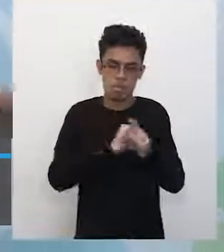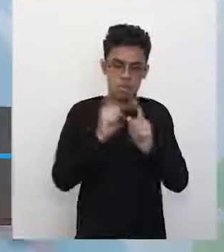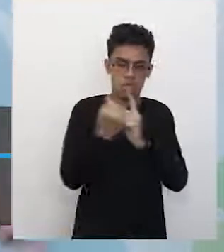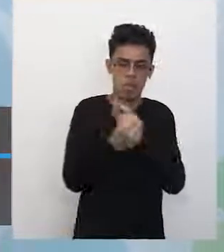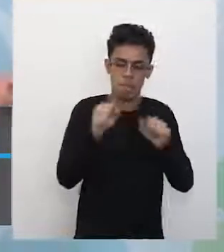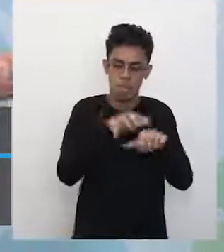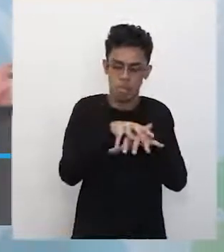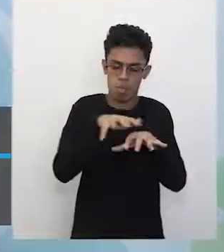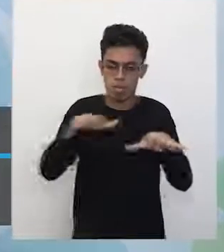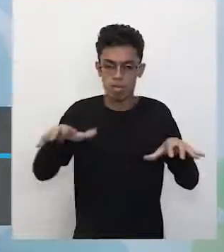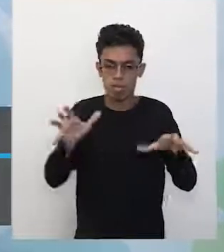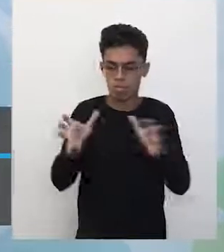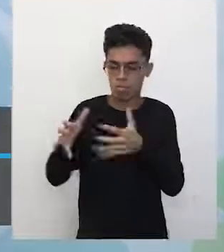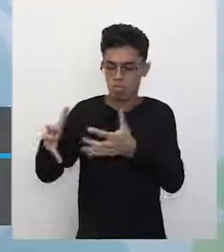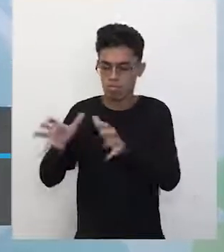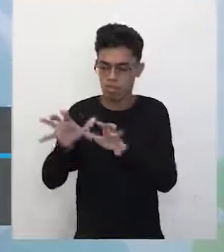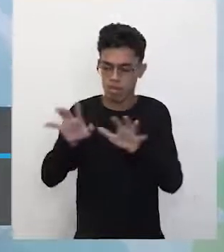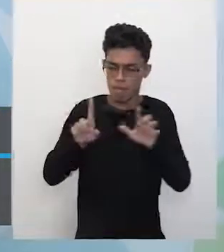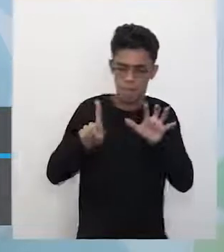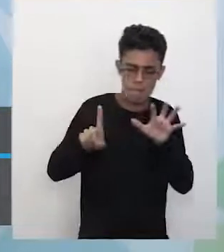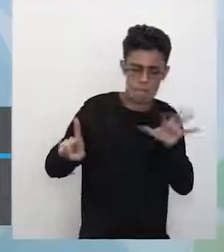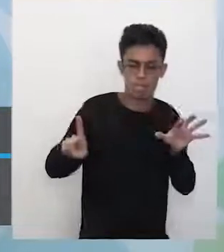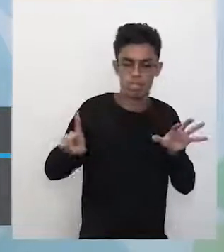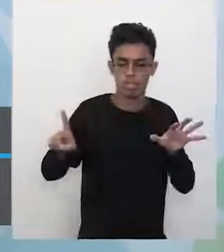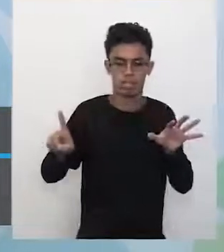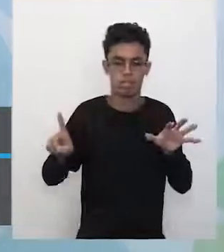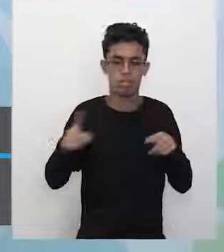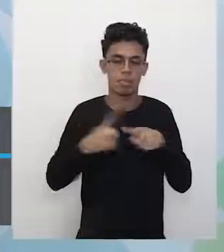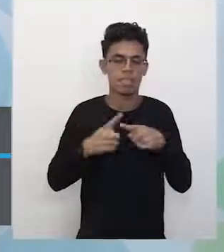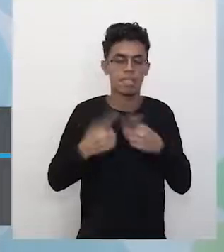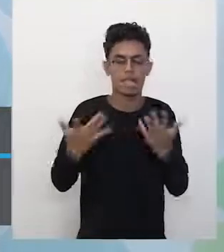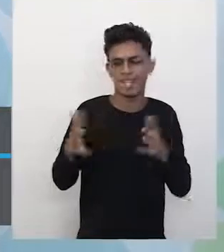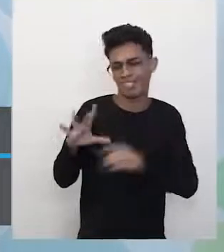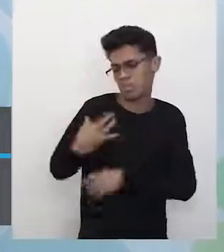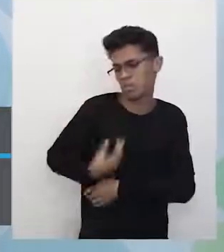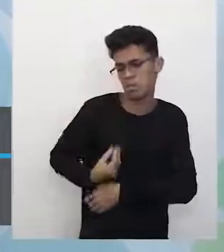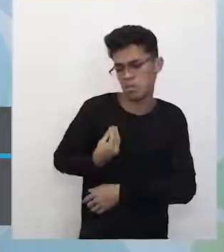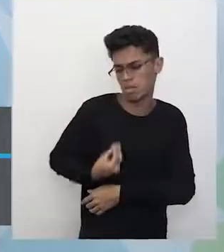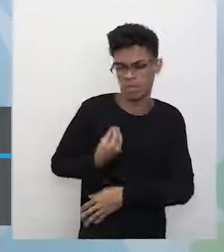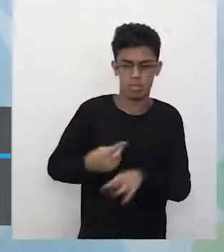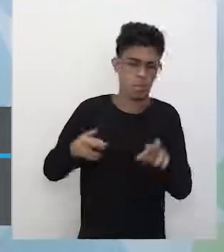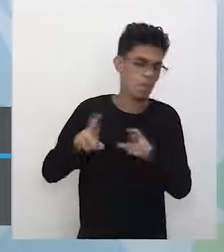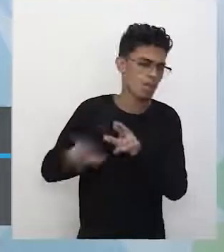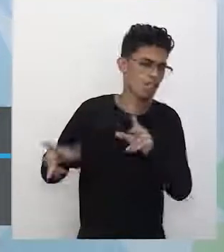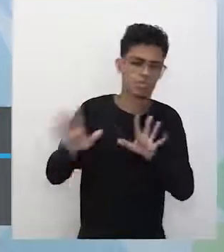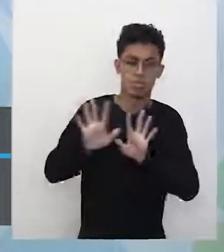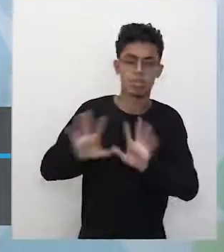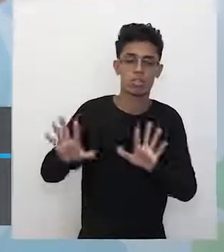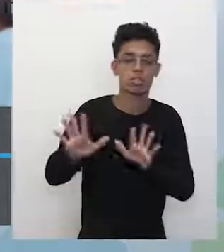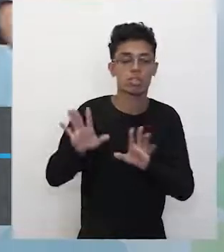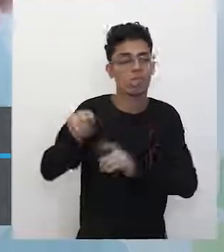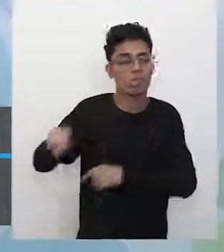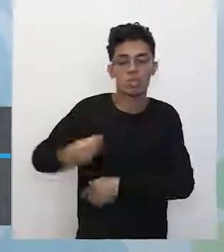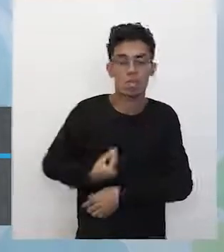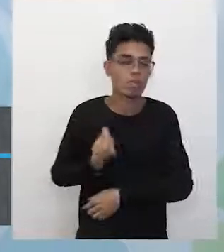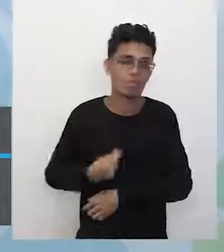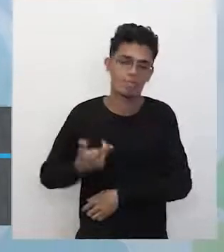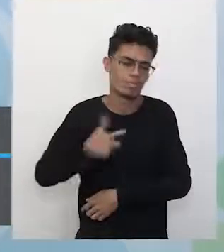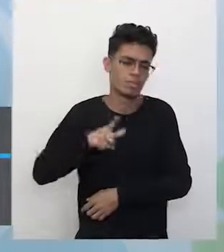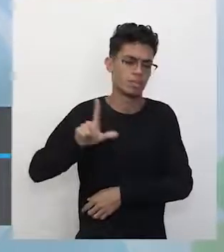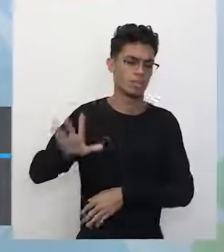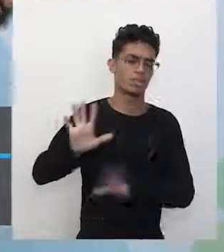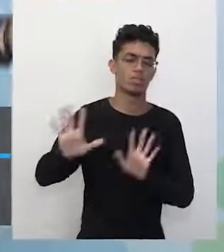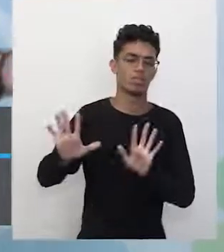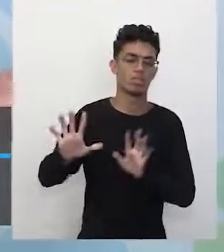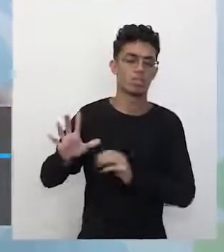exclusão de outros grupos, porque é aquela história, a gente pega, não é a minha realidade, não é para mim, então isso não existe, ou isso